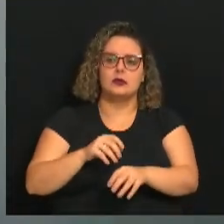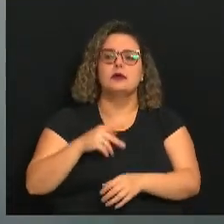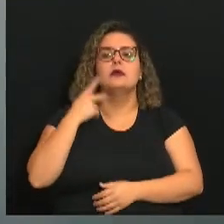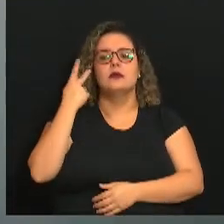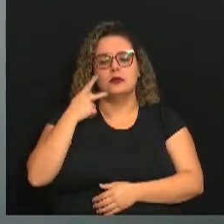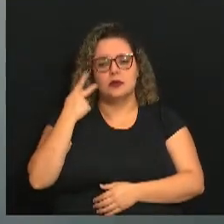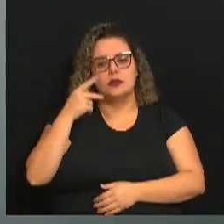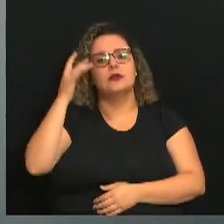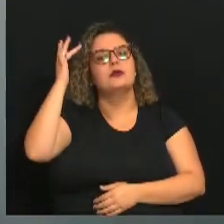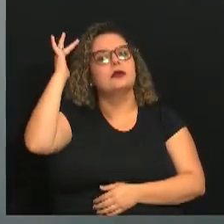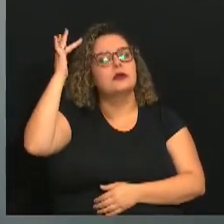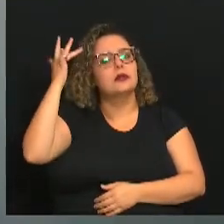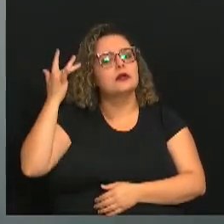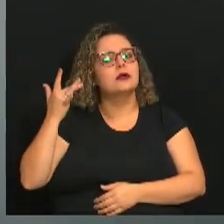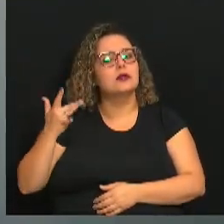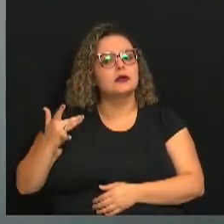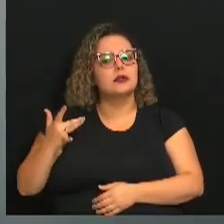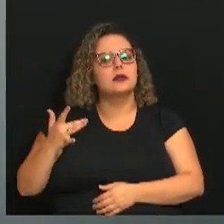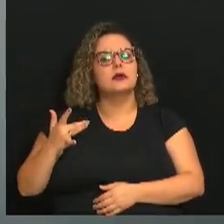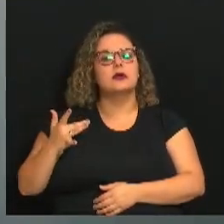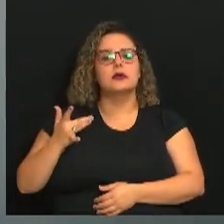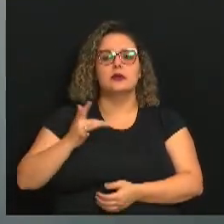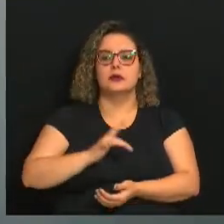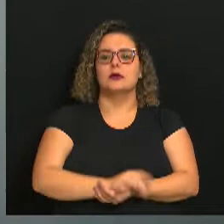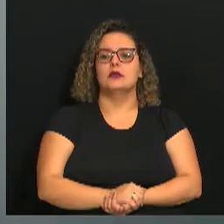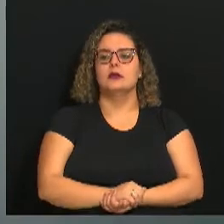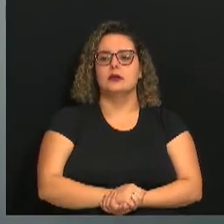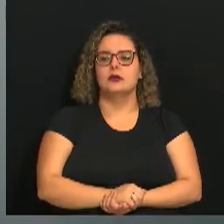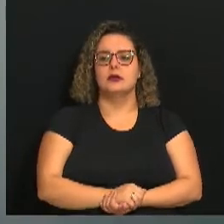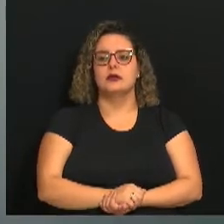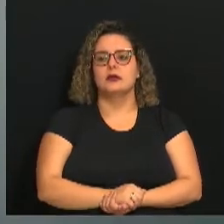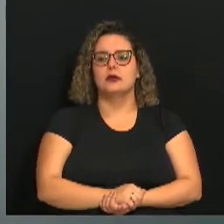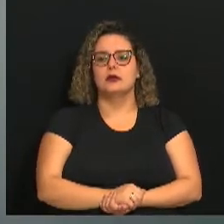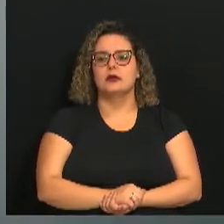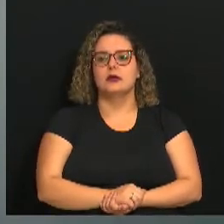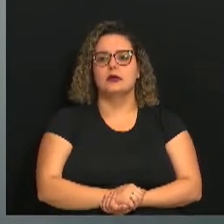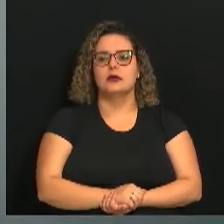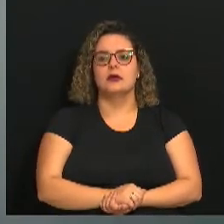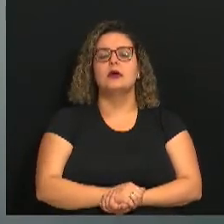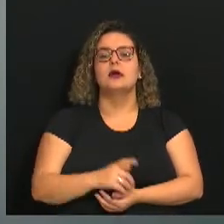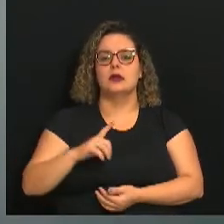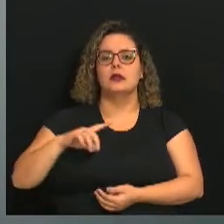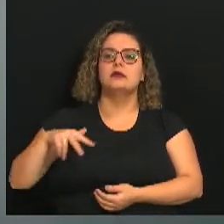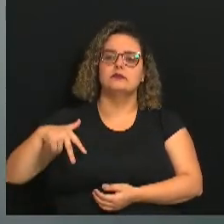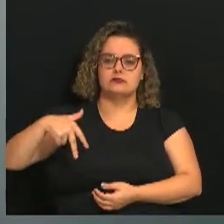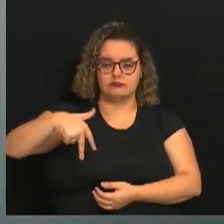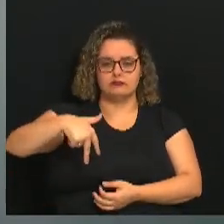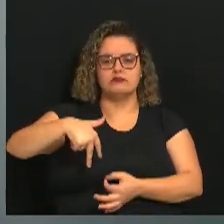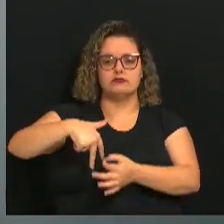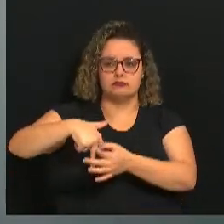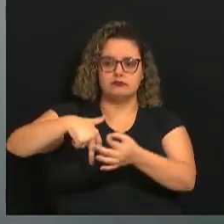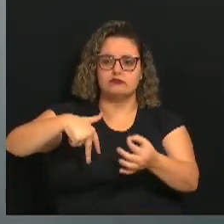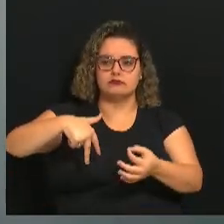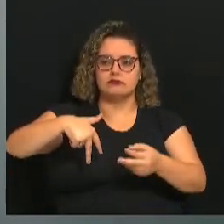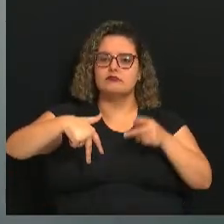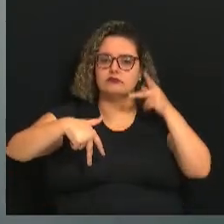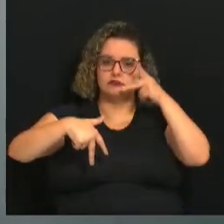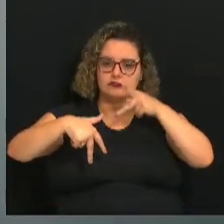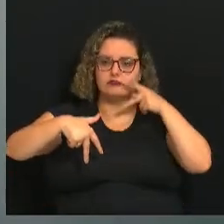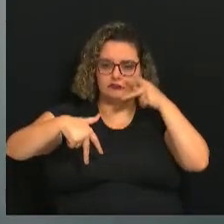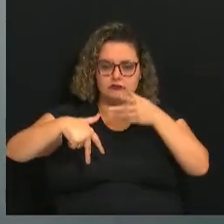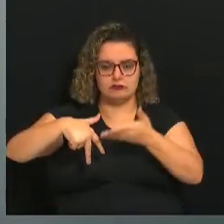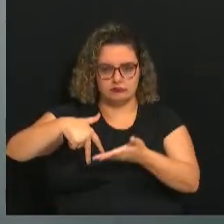também, que como ela pontuou, né, ela tem a posição dela, mas a gente, enquanto funcionário público, tem tido